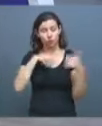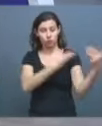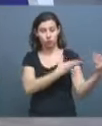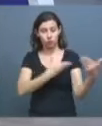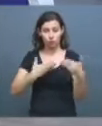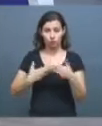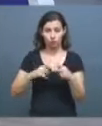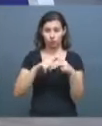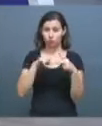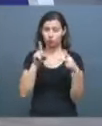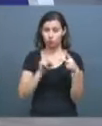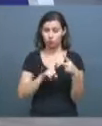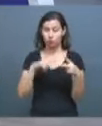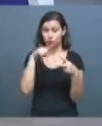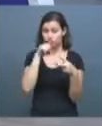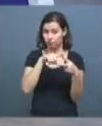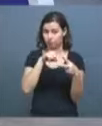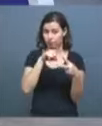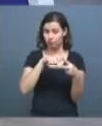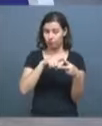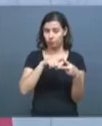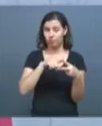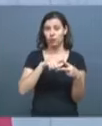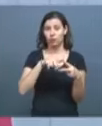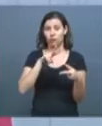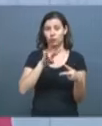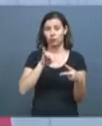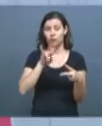convite, a doutora